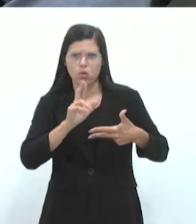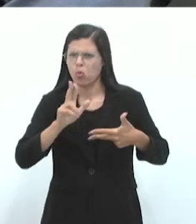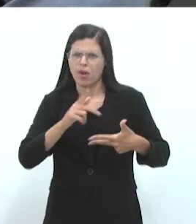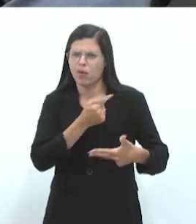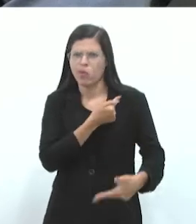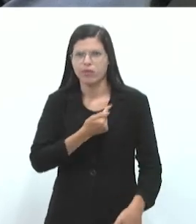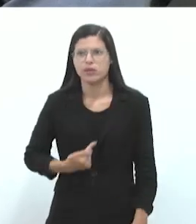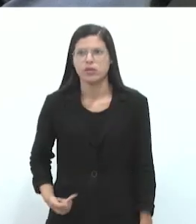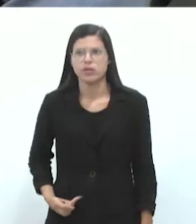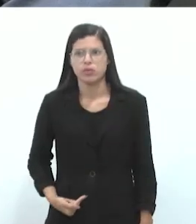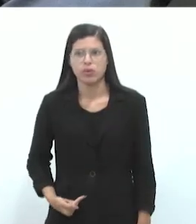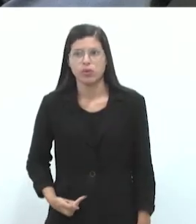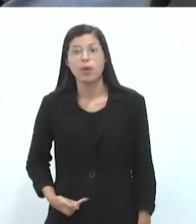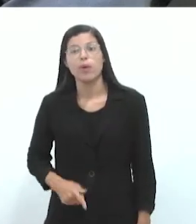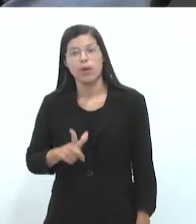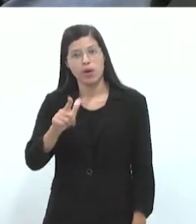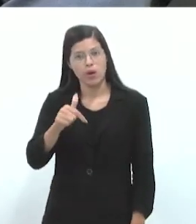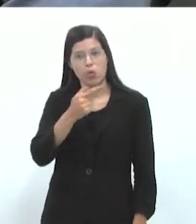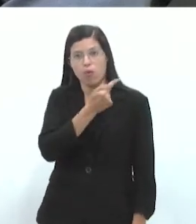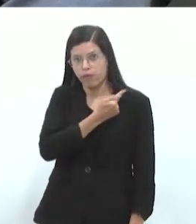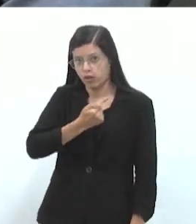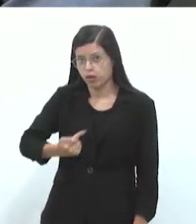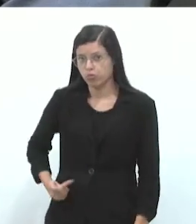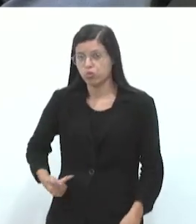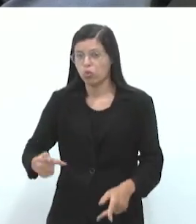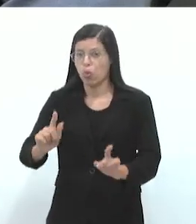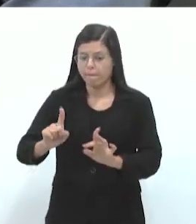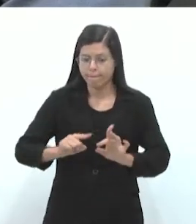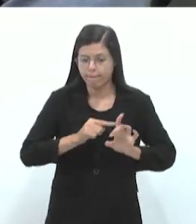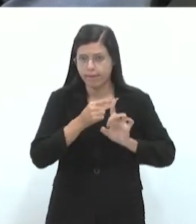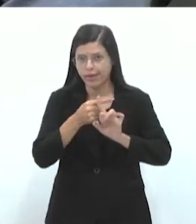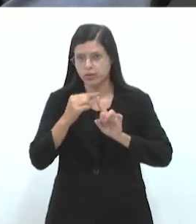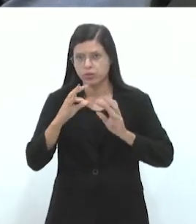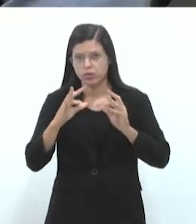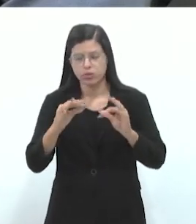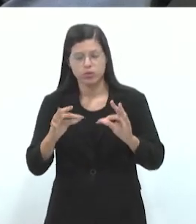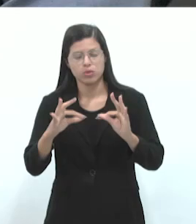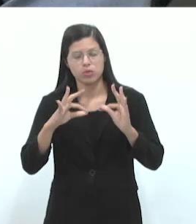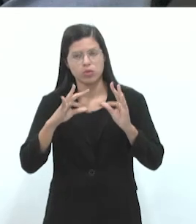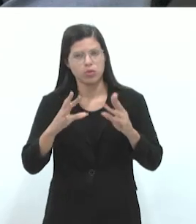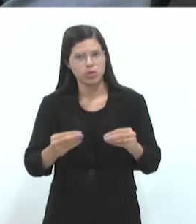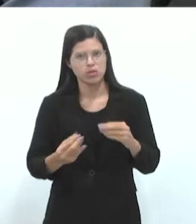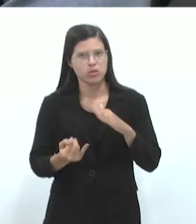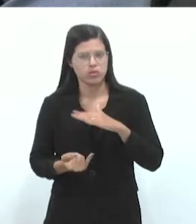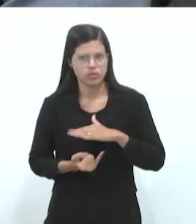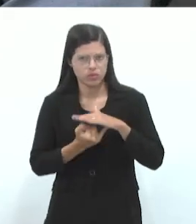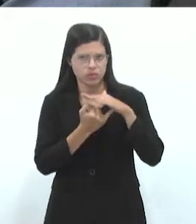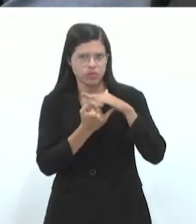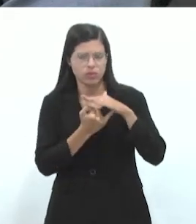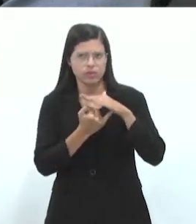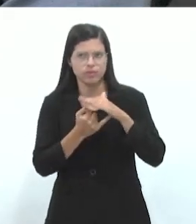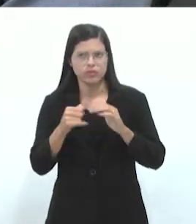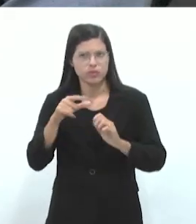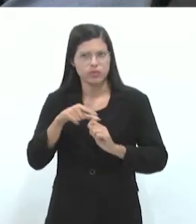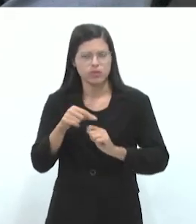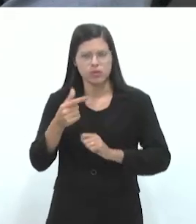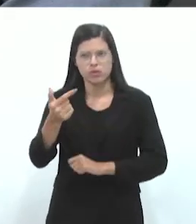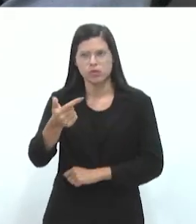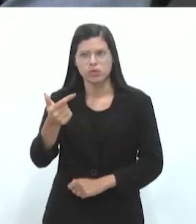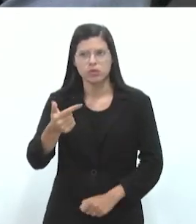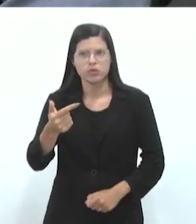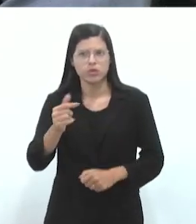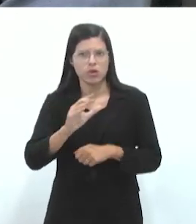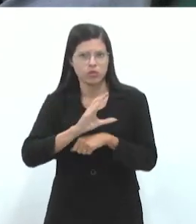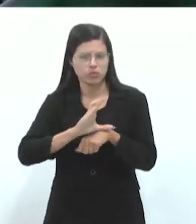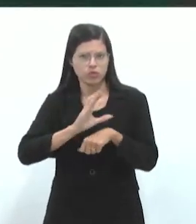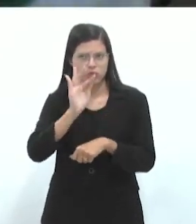governador e todas as instituições, como bem exposto no artigo 2º da Constituição